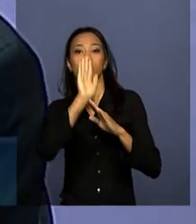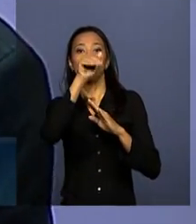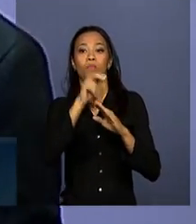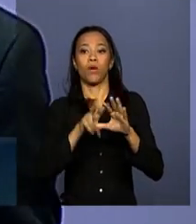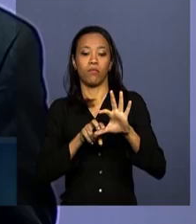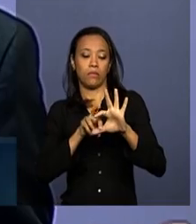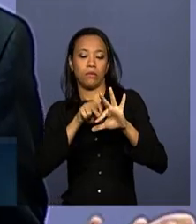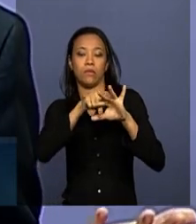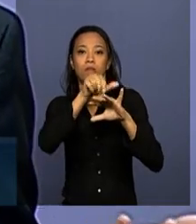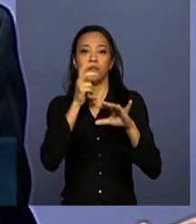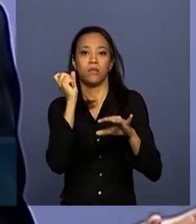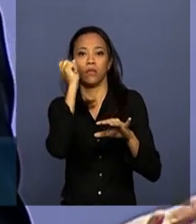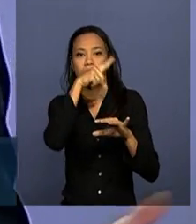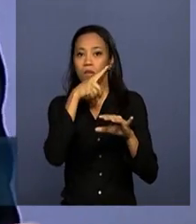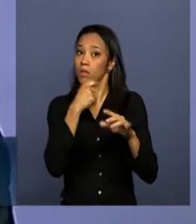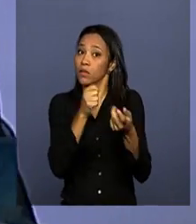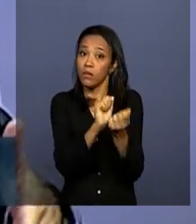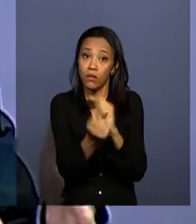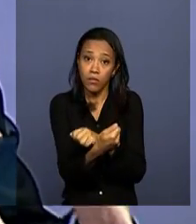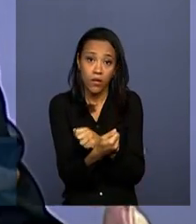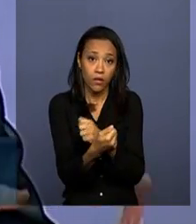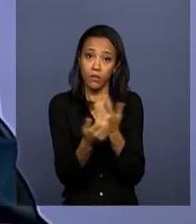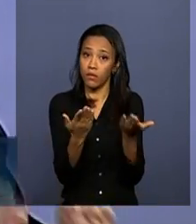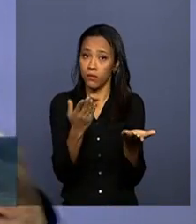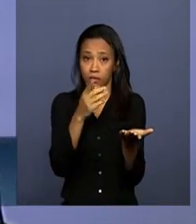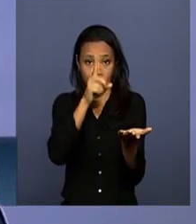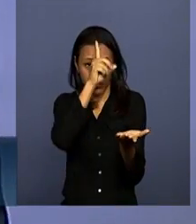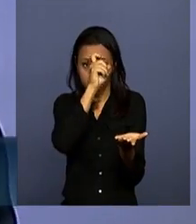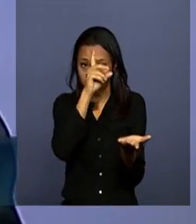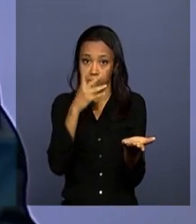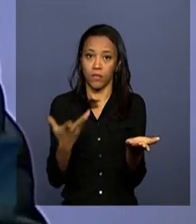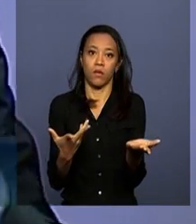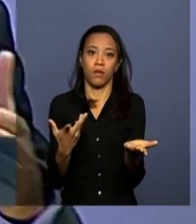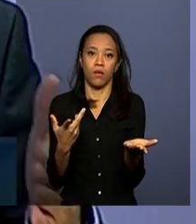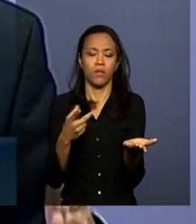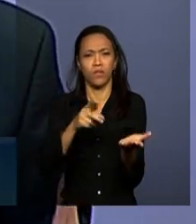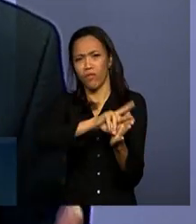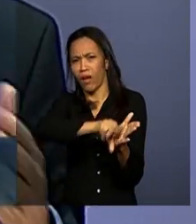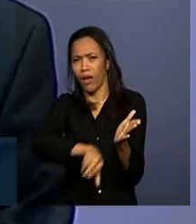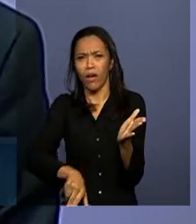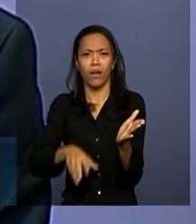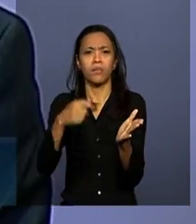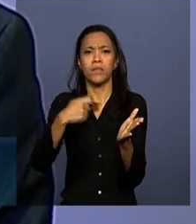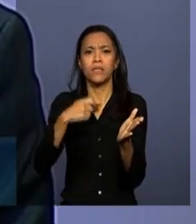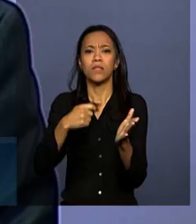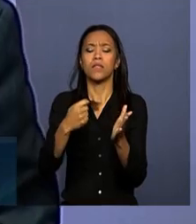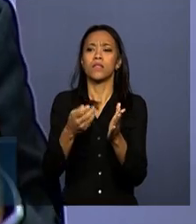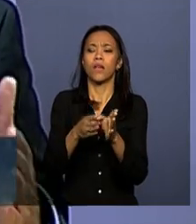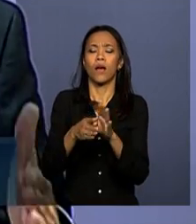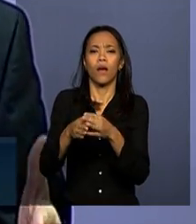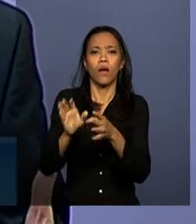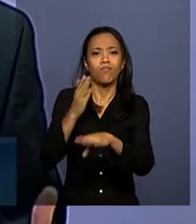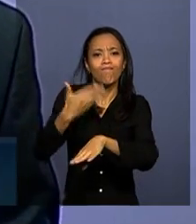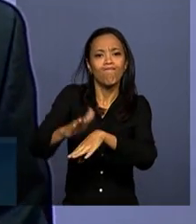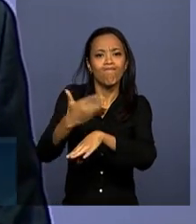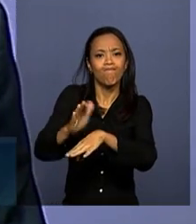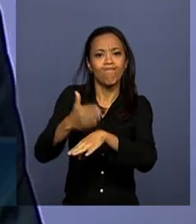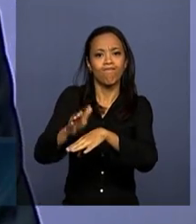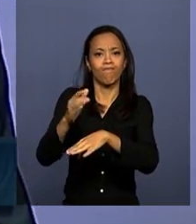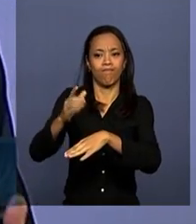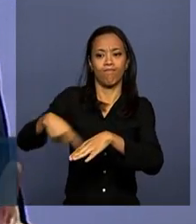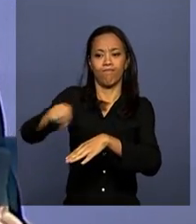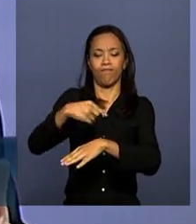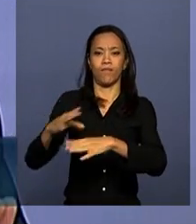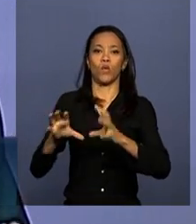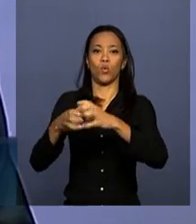são inúmeras questões que envolvem adaptação, que envolvem preparação de profissionais, reorganização de